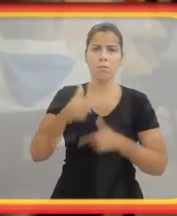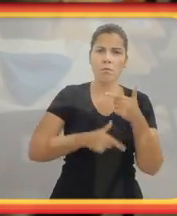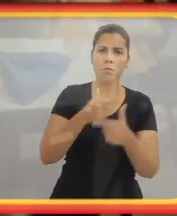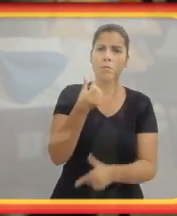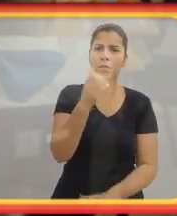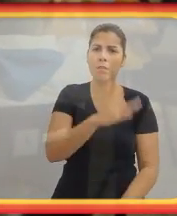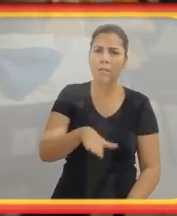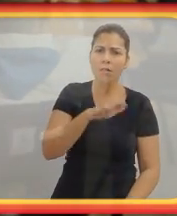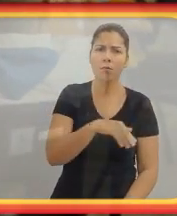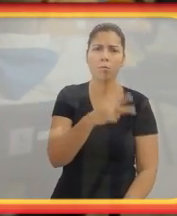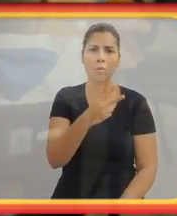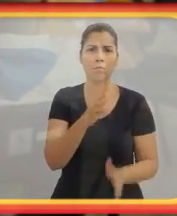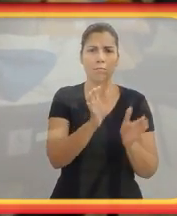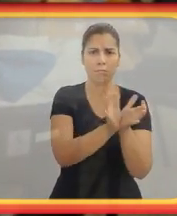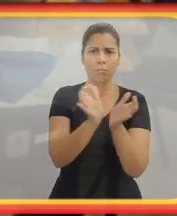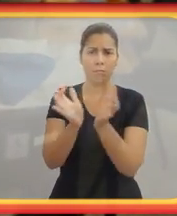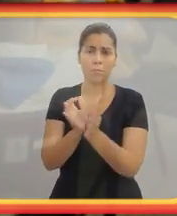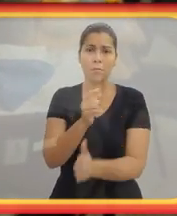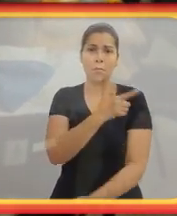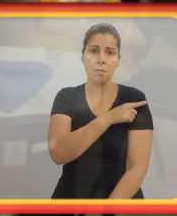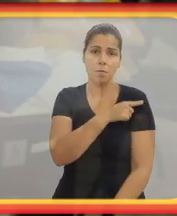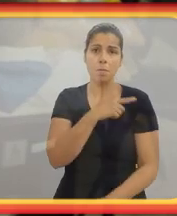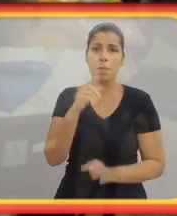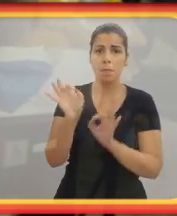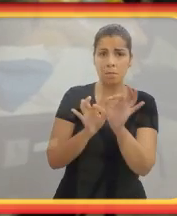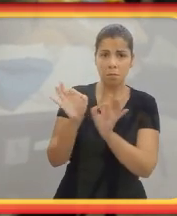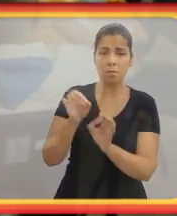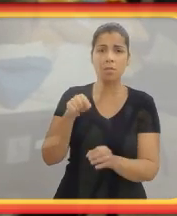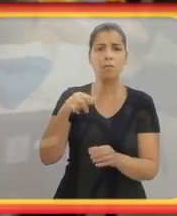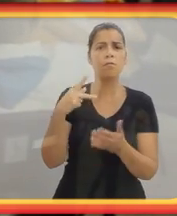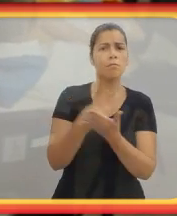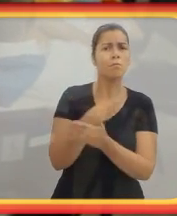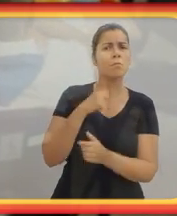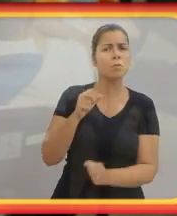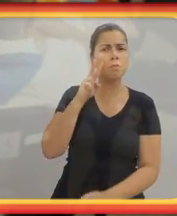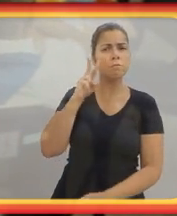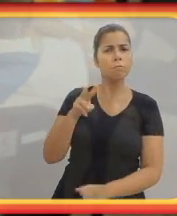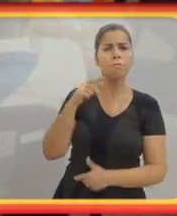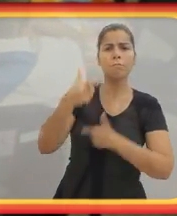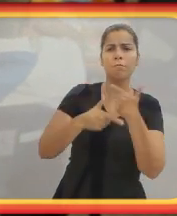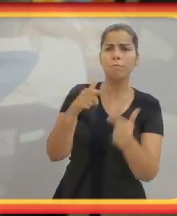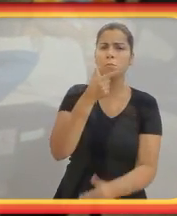6 crianças de duas séries, primeira série e preparatório.